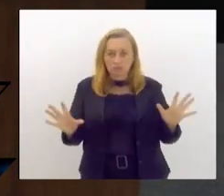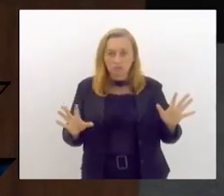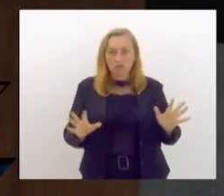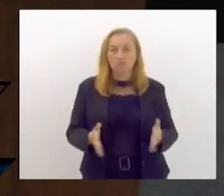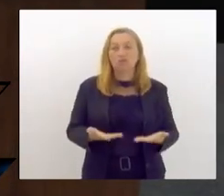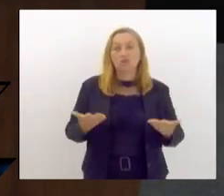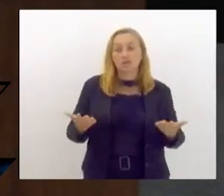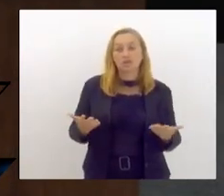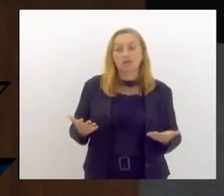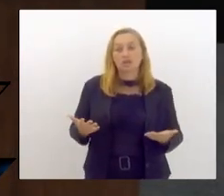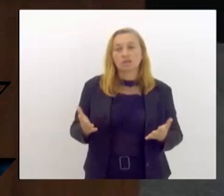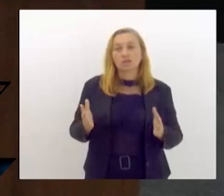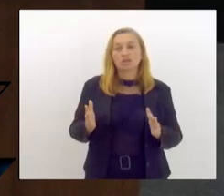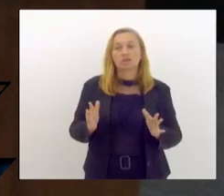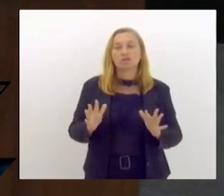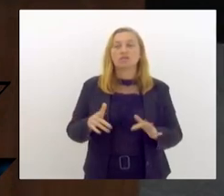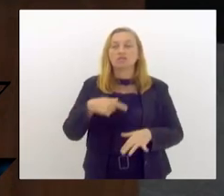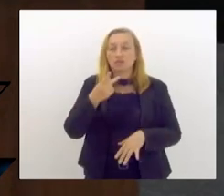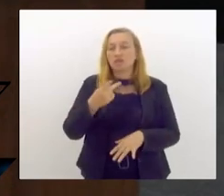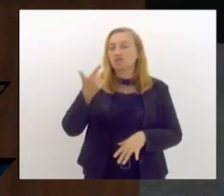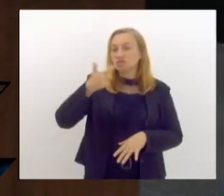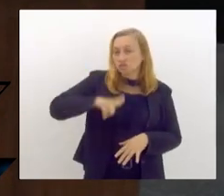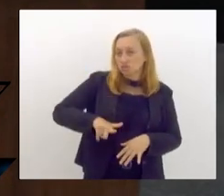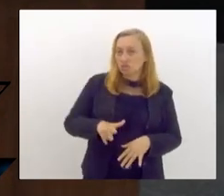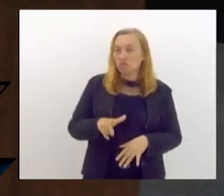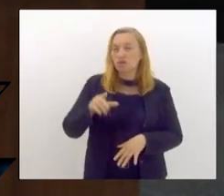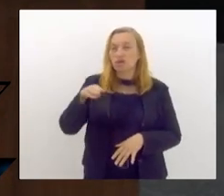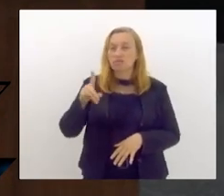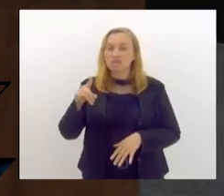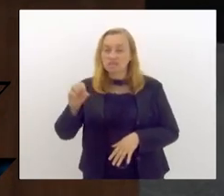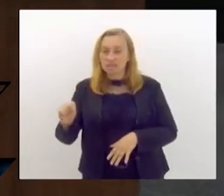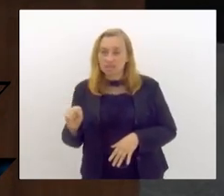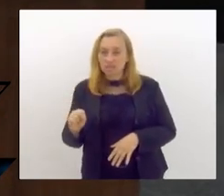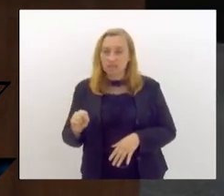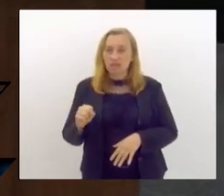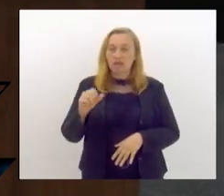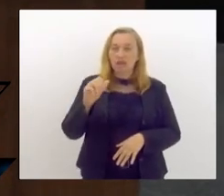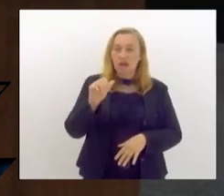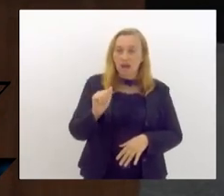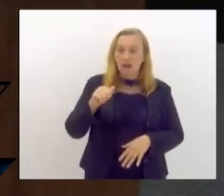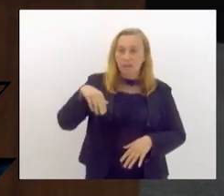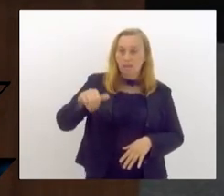aí, parafraseando de novo o Emicida, no